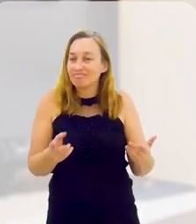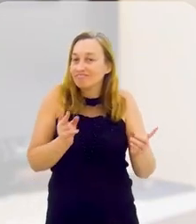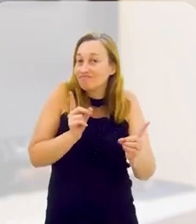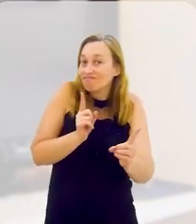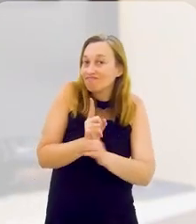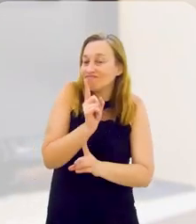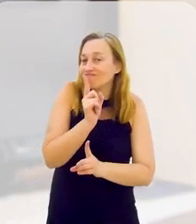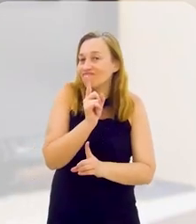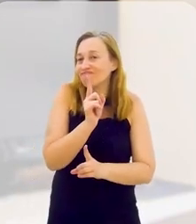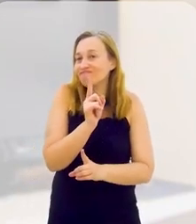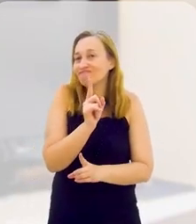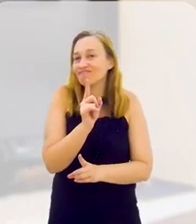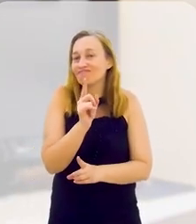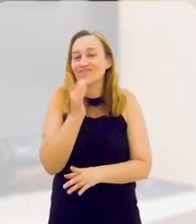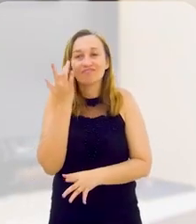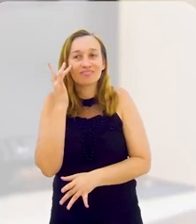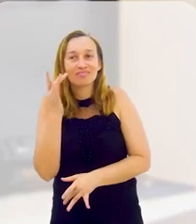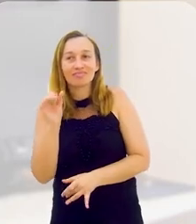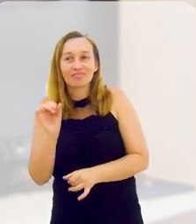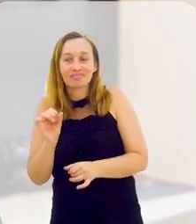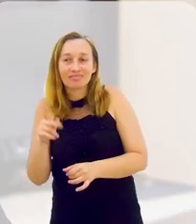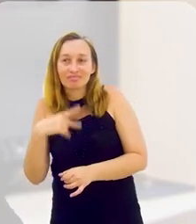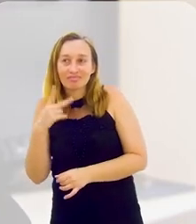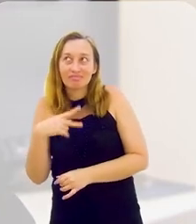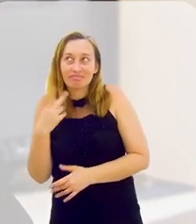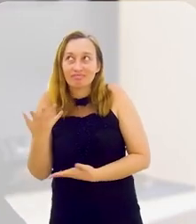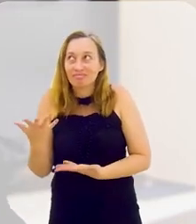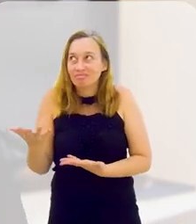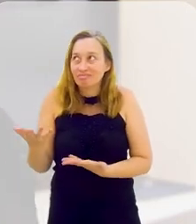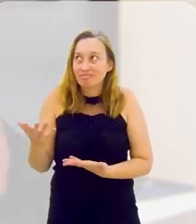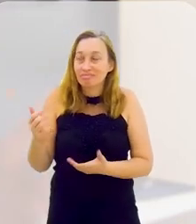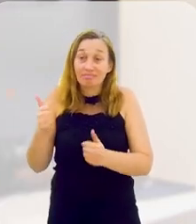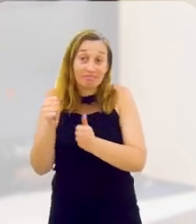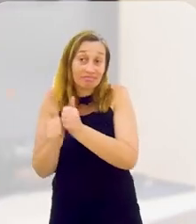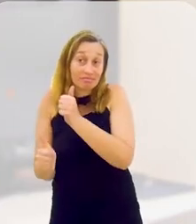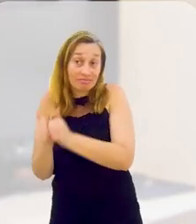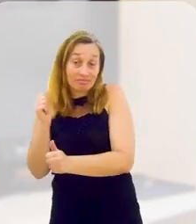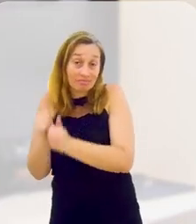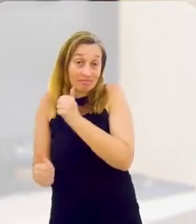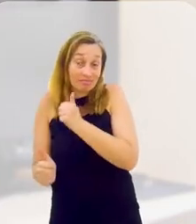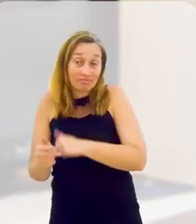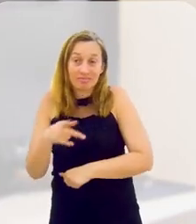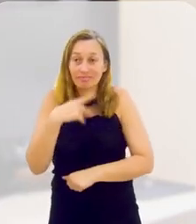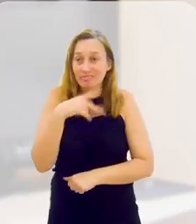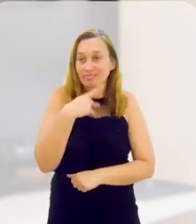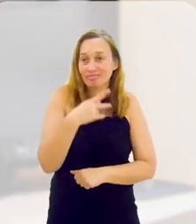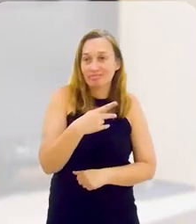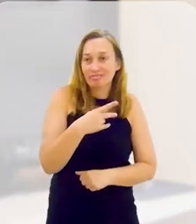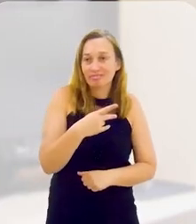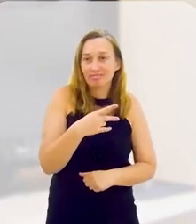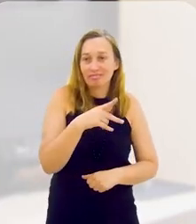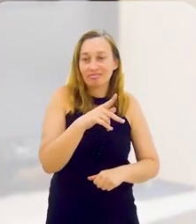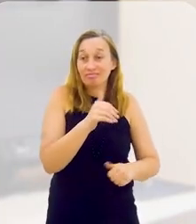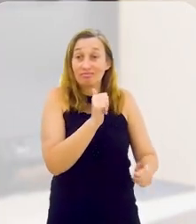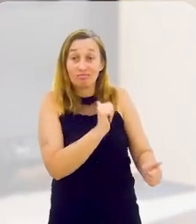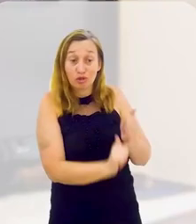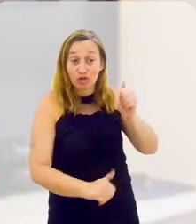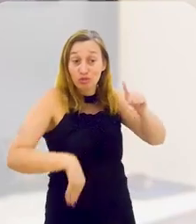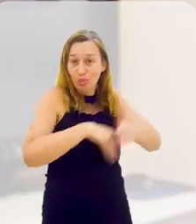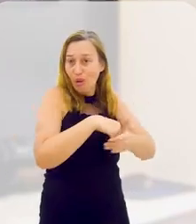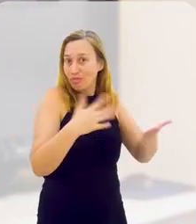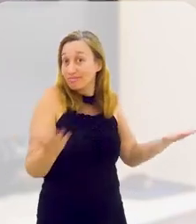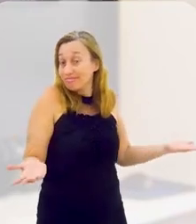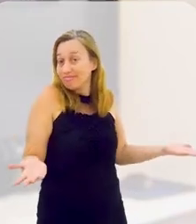eles não, acabam não descobrindo, acham que vão falar sobre, sei lá, arroz, e acabam falando